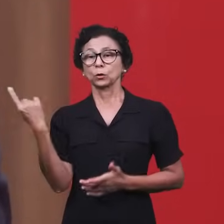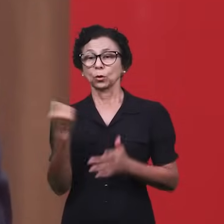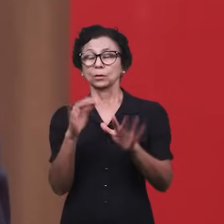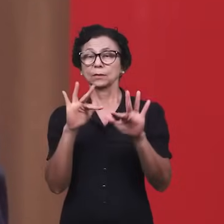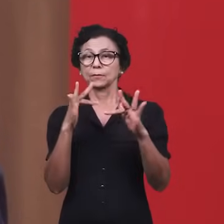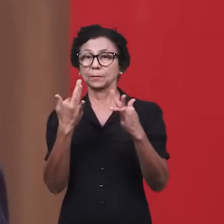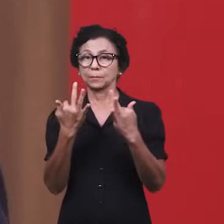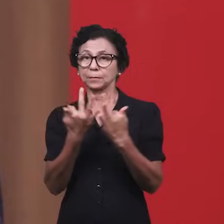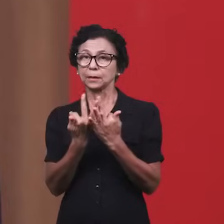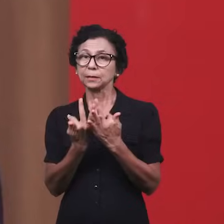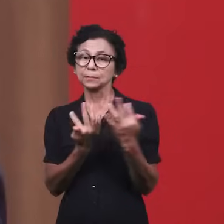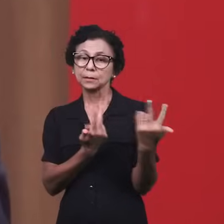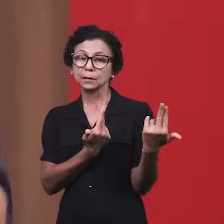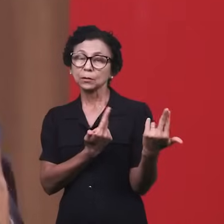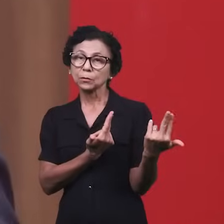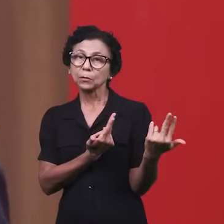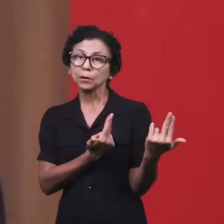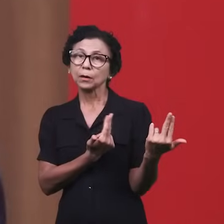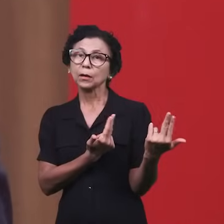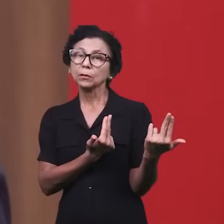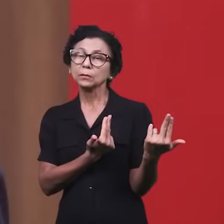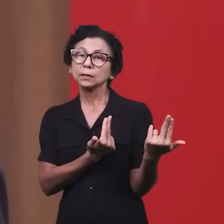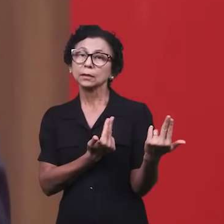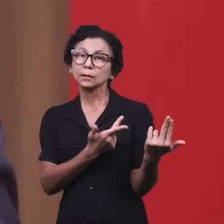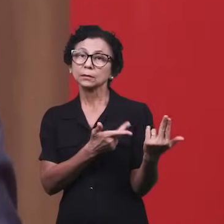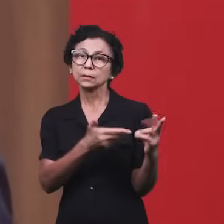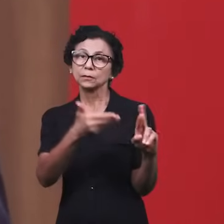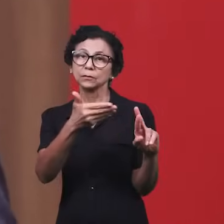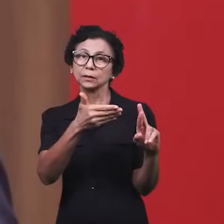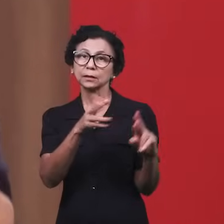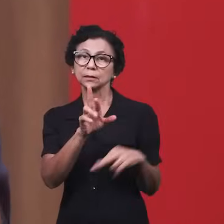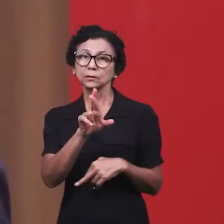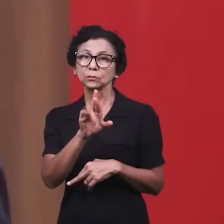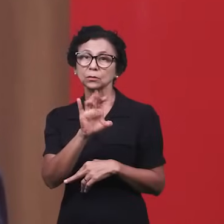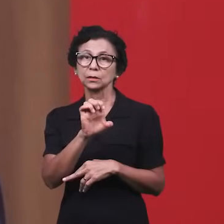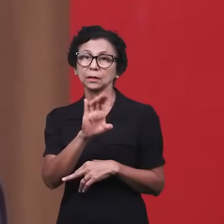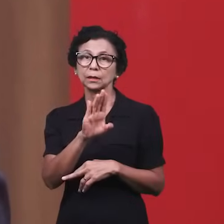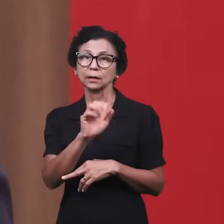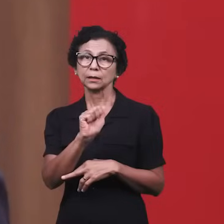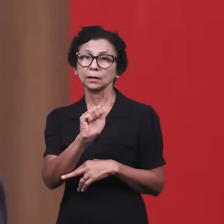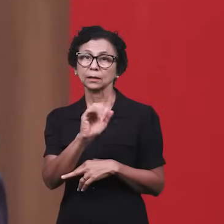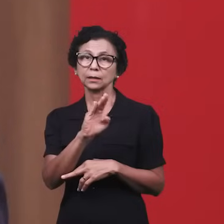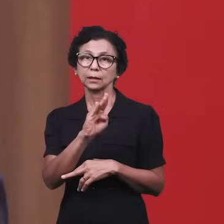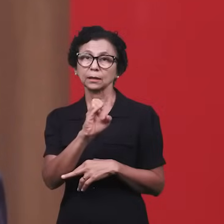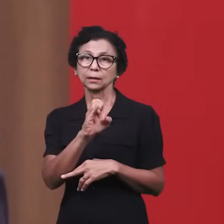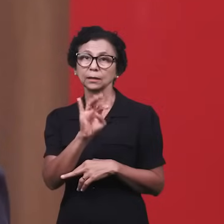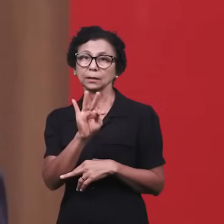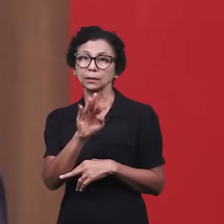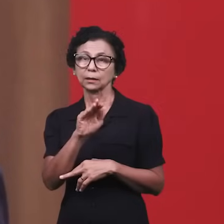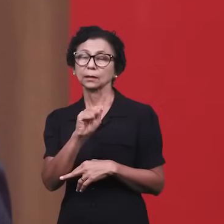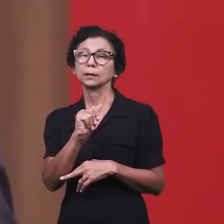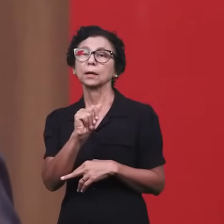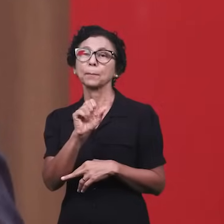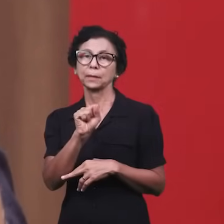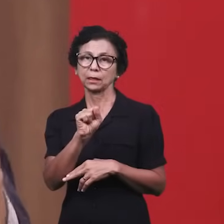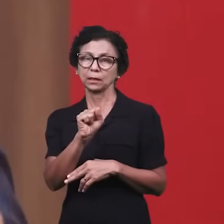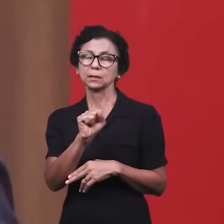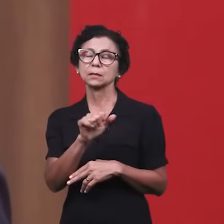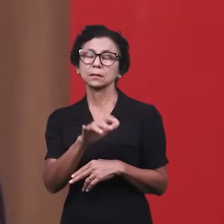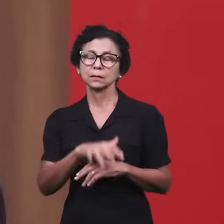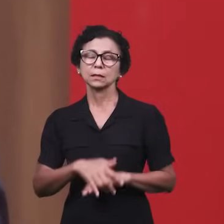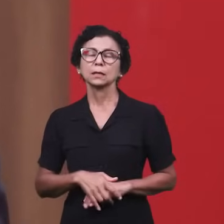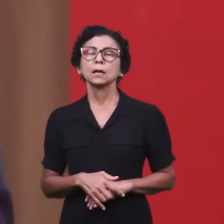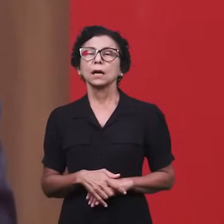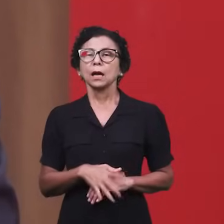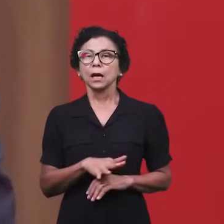esse exemplo aqui né dos recabitas é um ensino maravilhoso para cada um de nós paraa nossa casa